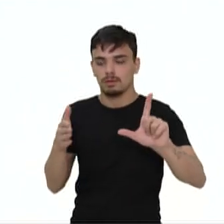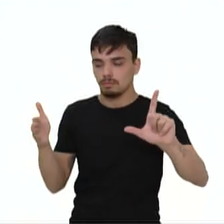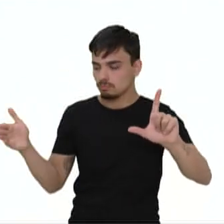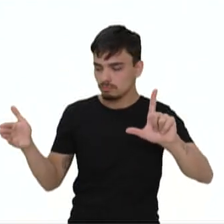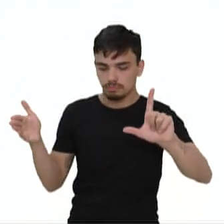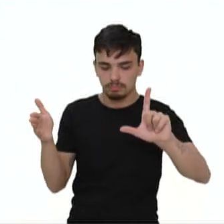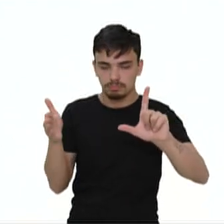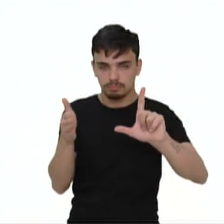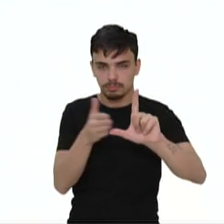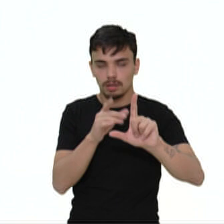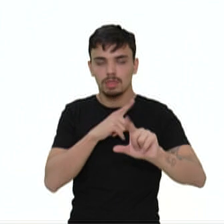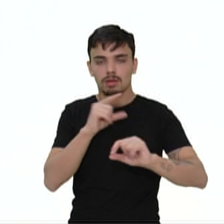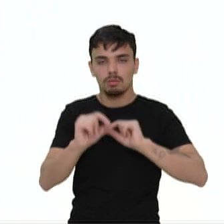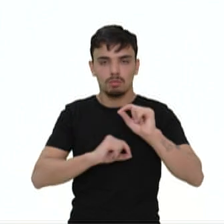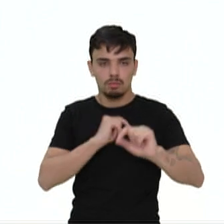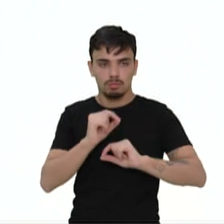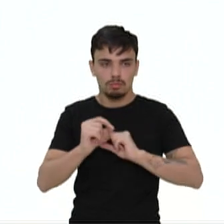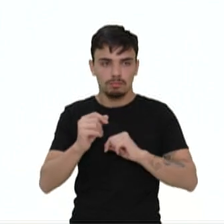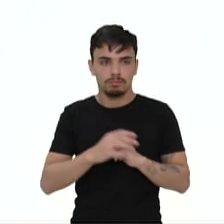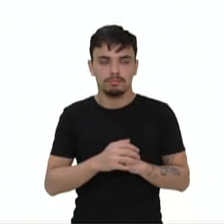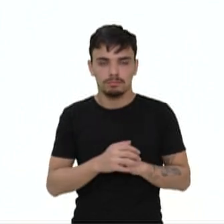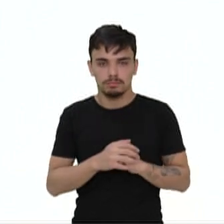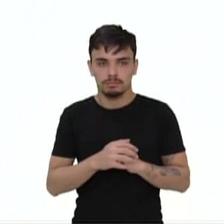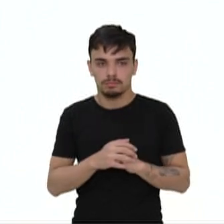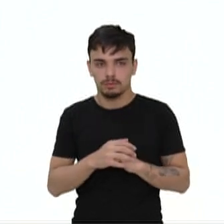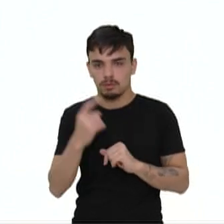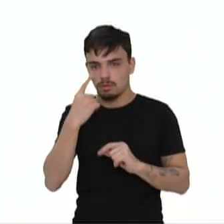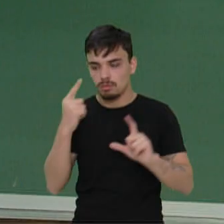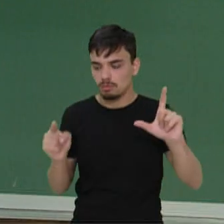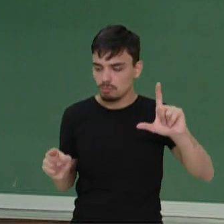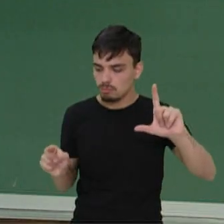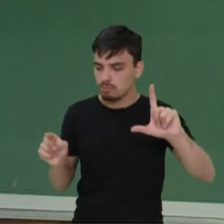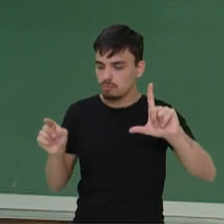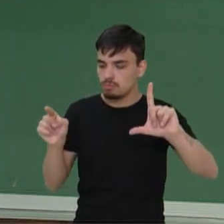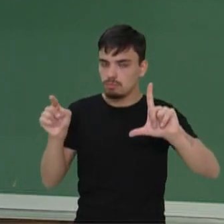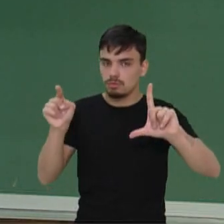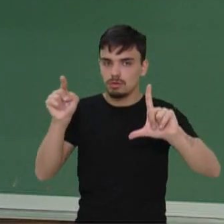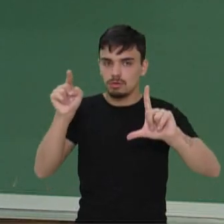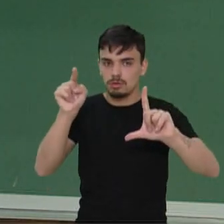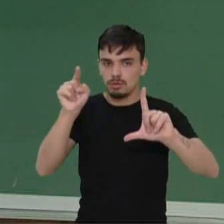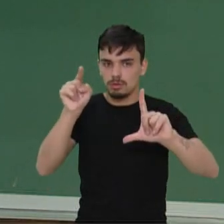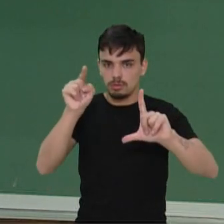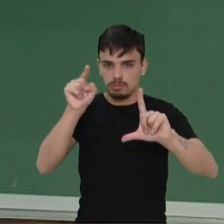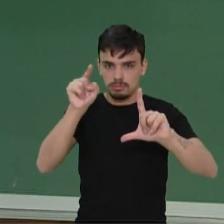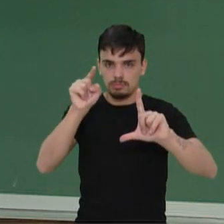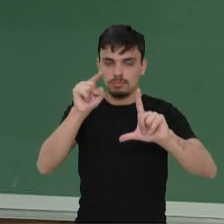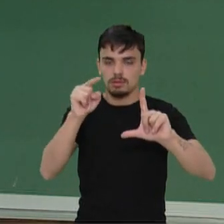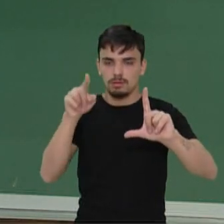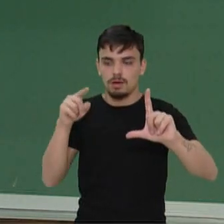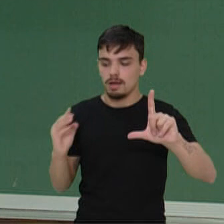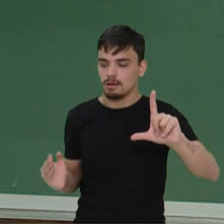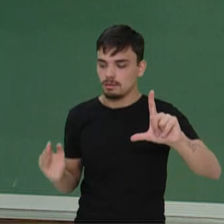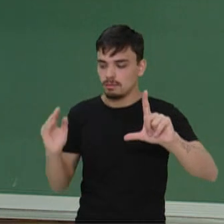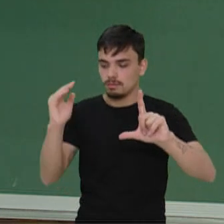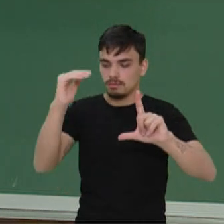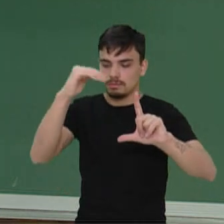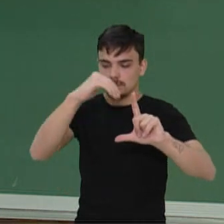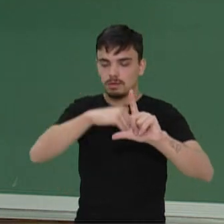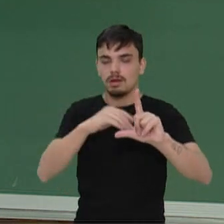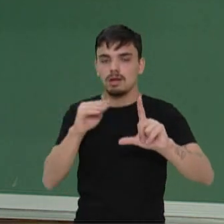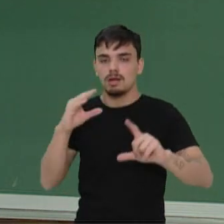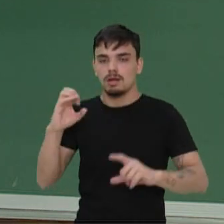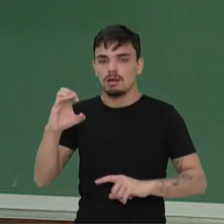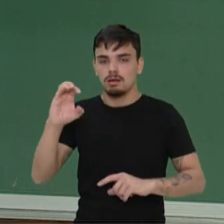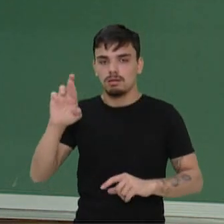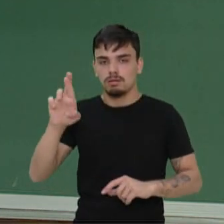novamente, se eu for analisar, o que, que acontece com o gráfico? Ele está subindo agora, está aumentando, então aqui ele é crescente, né? Ali está o eixo de simetria e